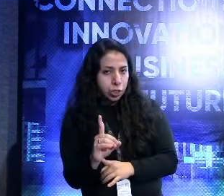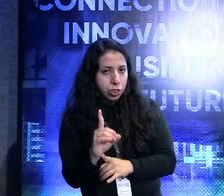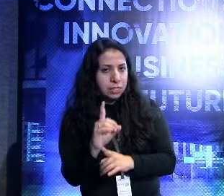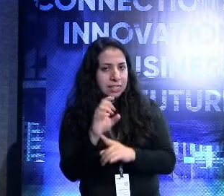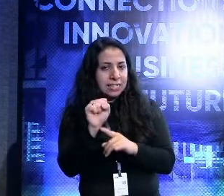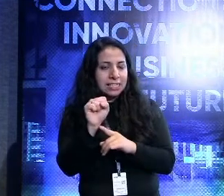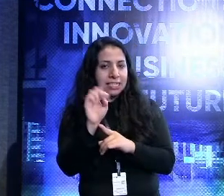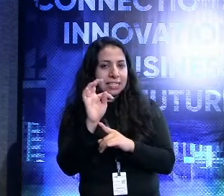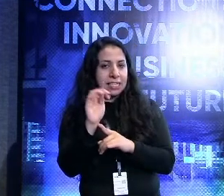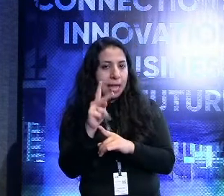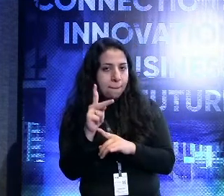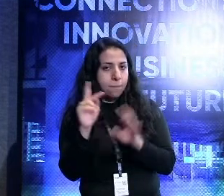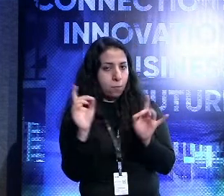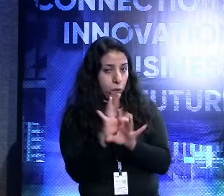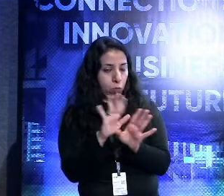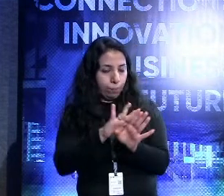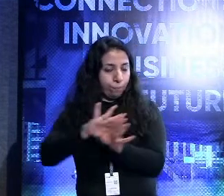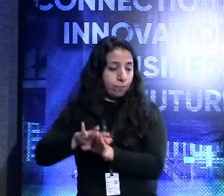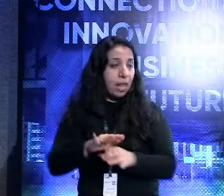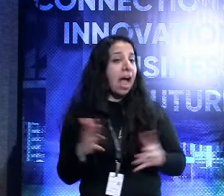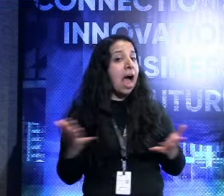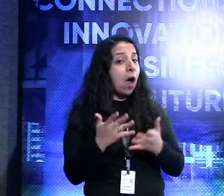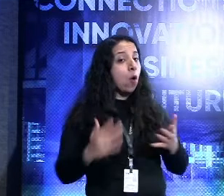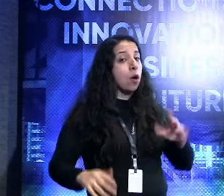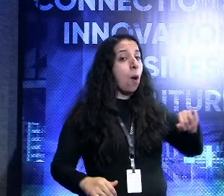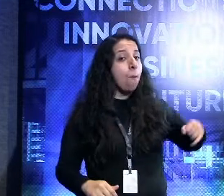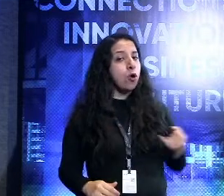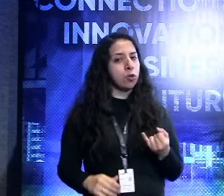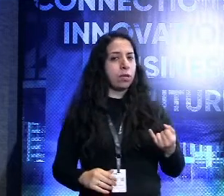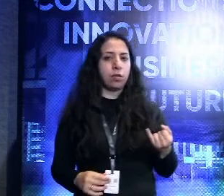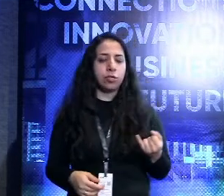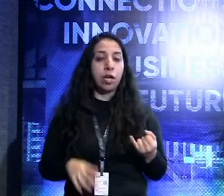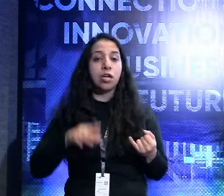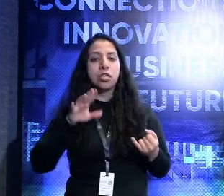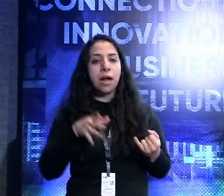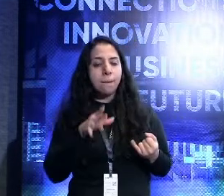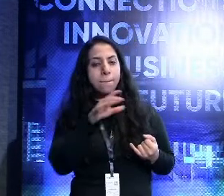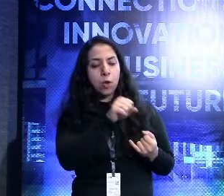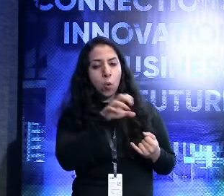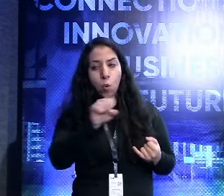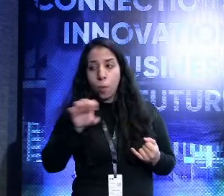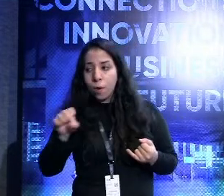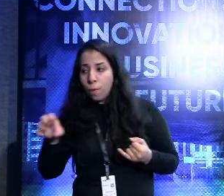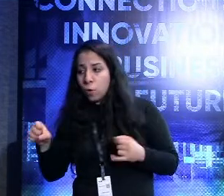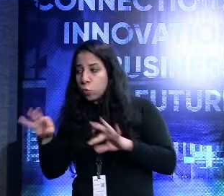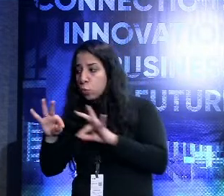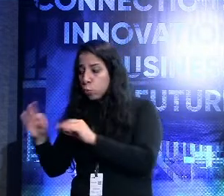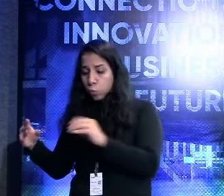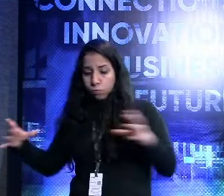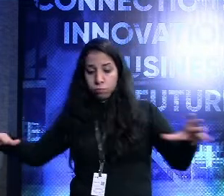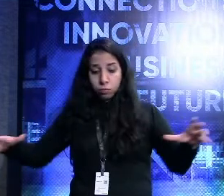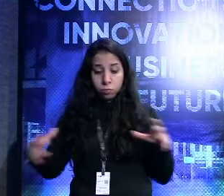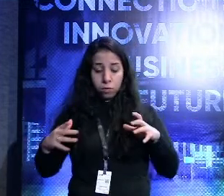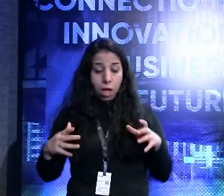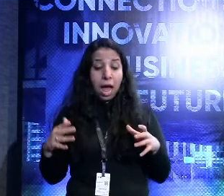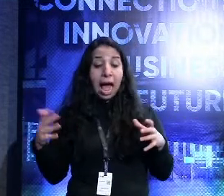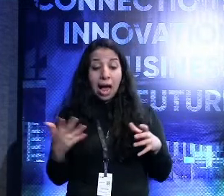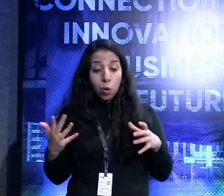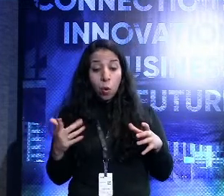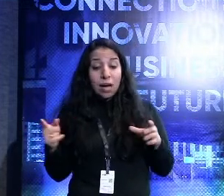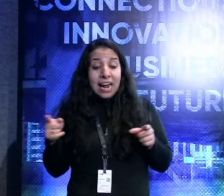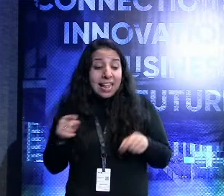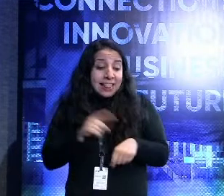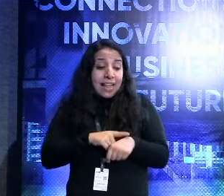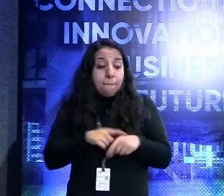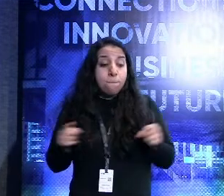oportunidades. Pegamos tudo, o que a gente tem agora em curto prazo para criar oportunidades em cima do médio e